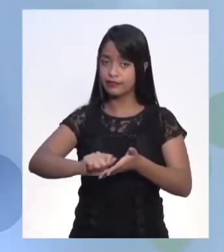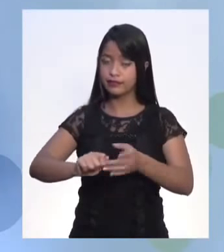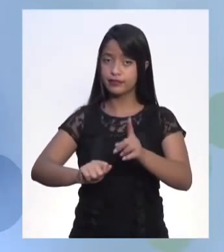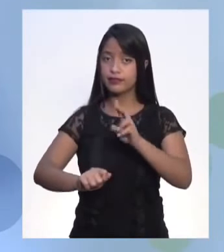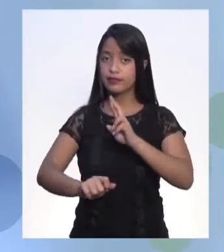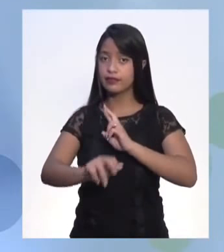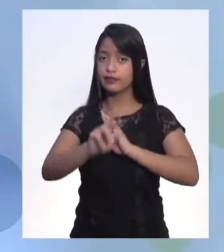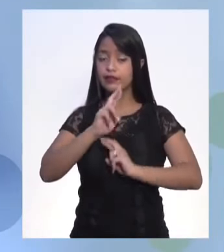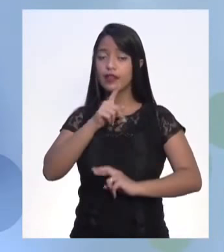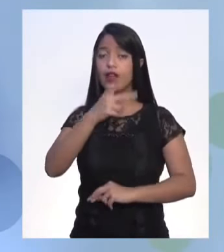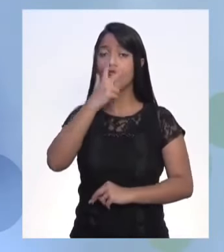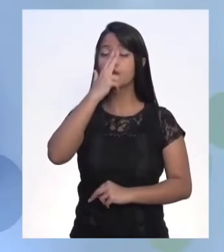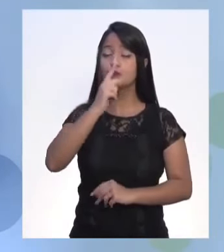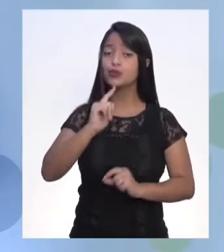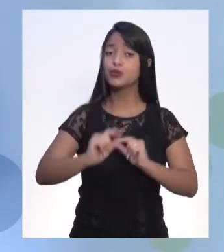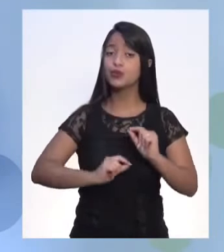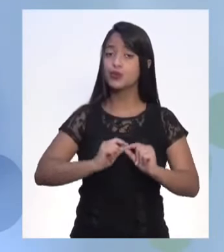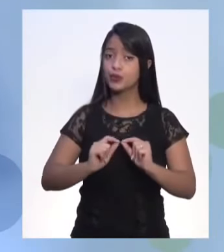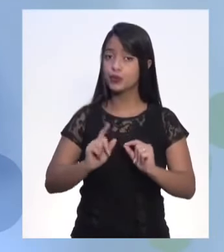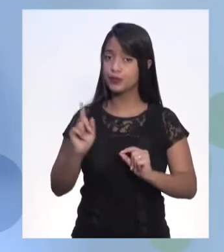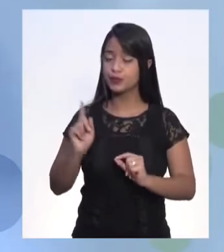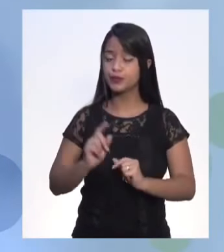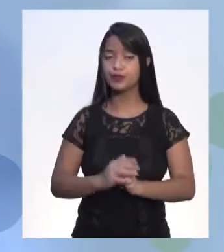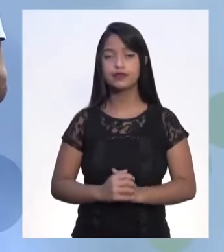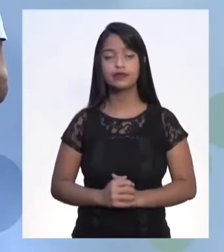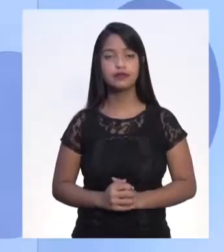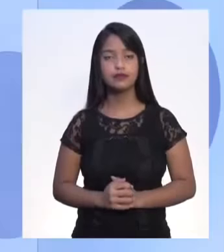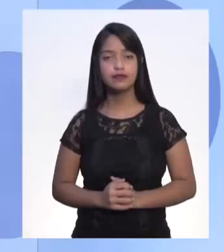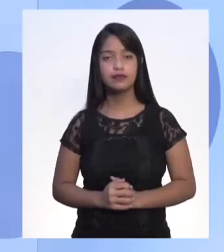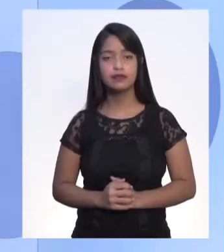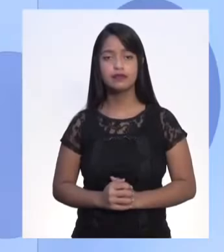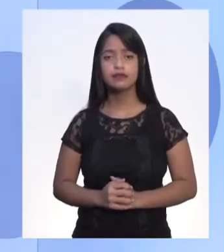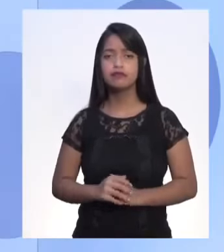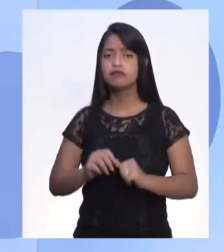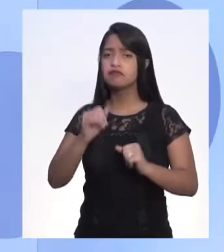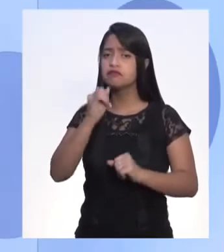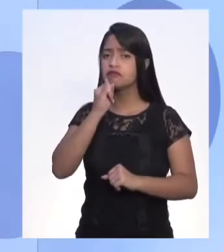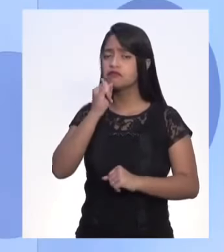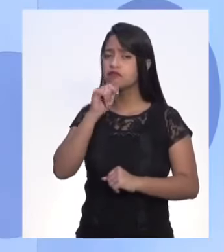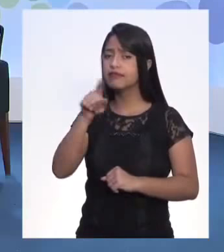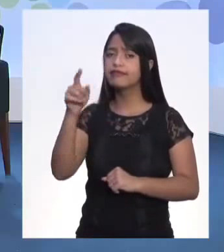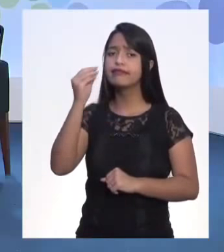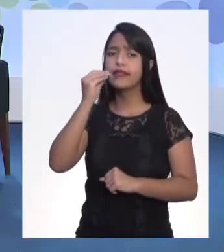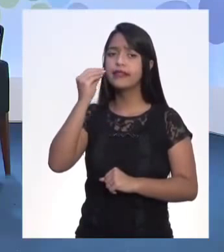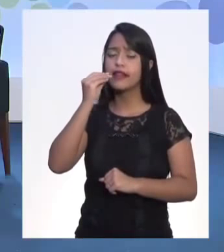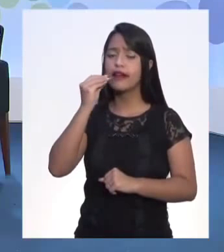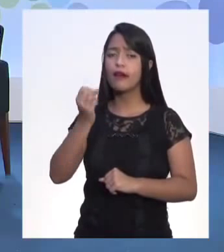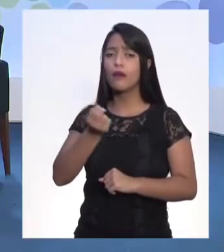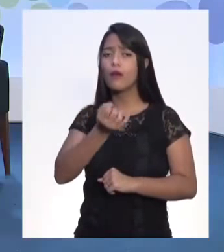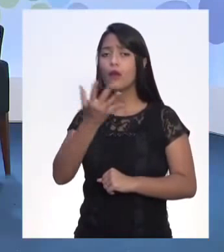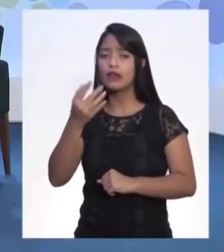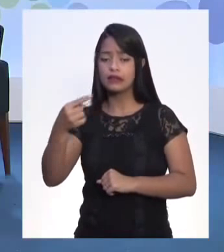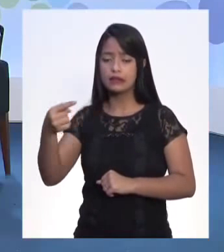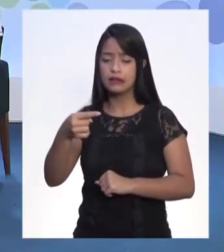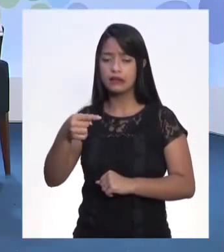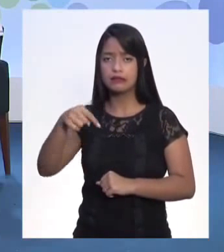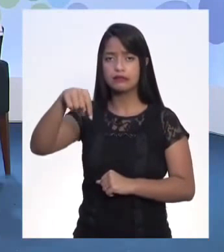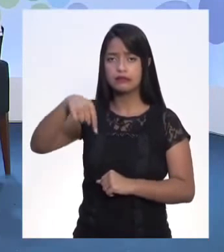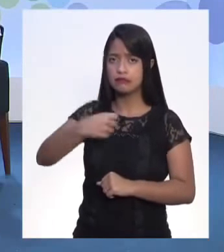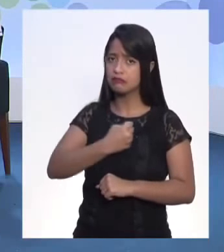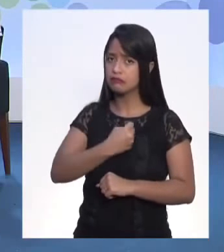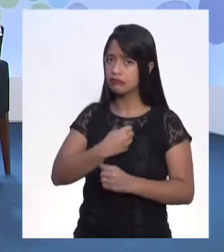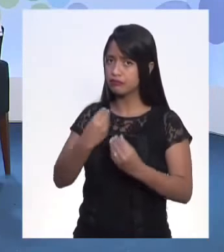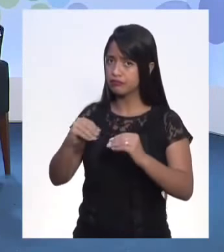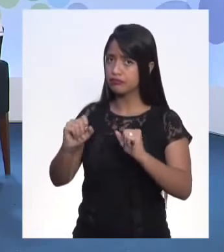a Gente o que vocês acharam do sistema de numeração babilônico quiserem colocar tipo a quantidade da certa pode ser sem serve